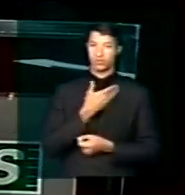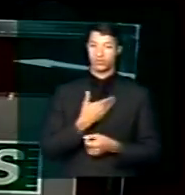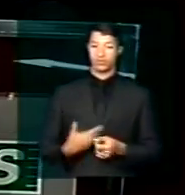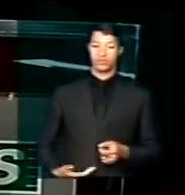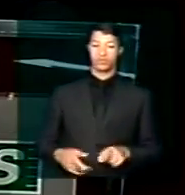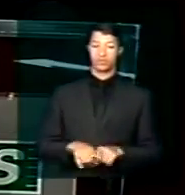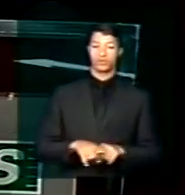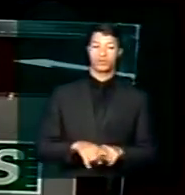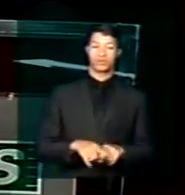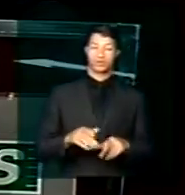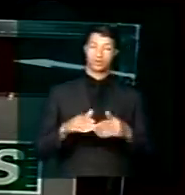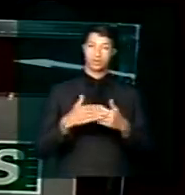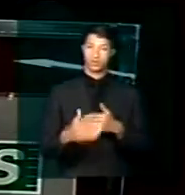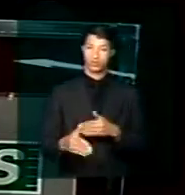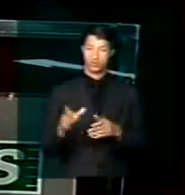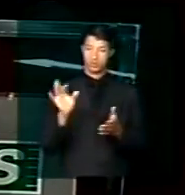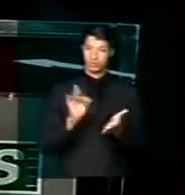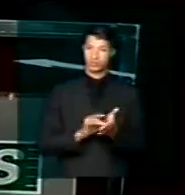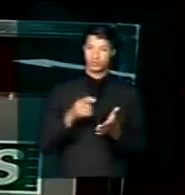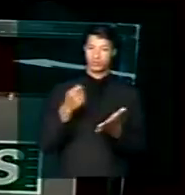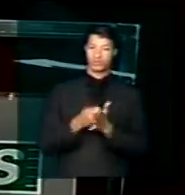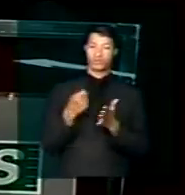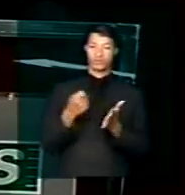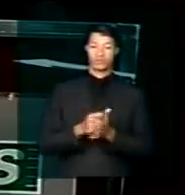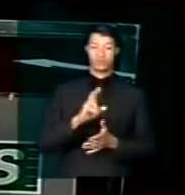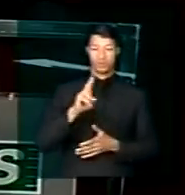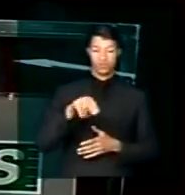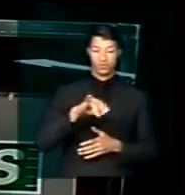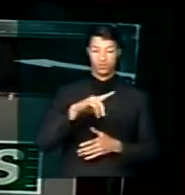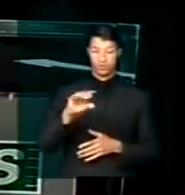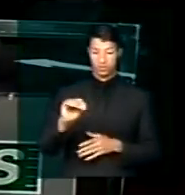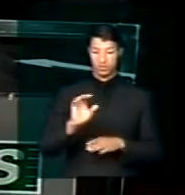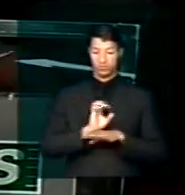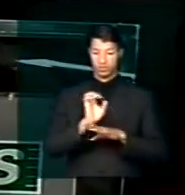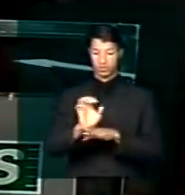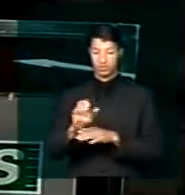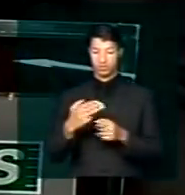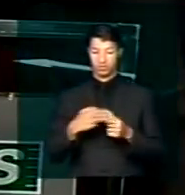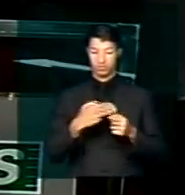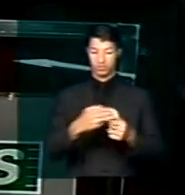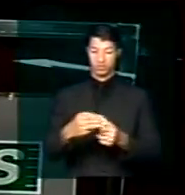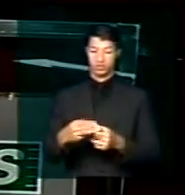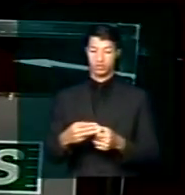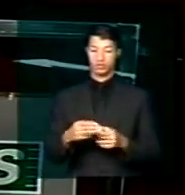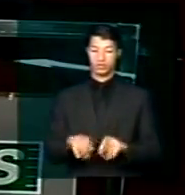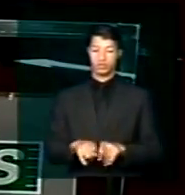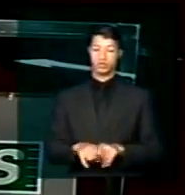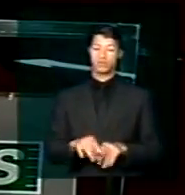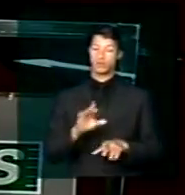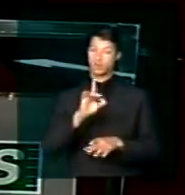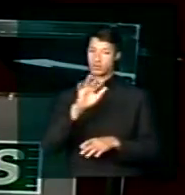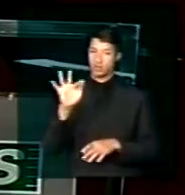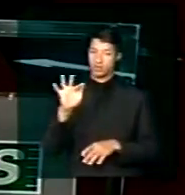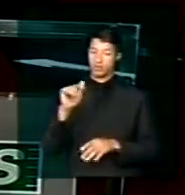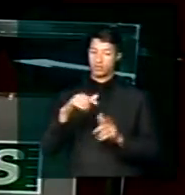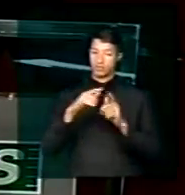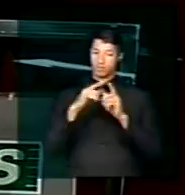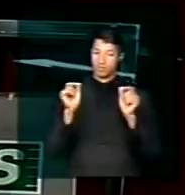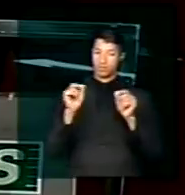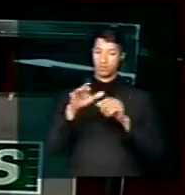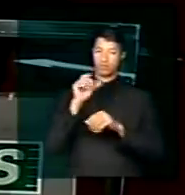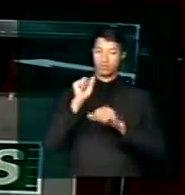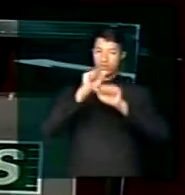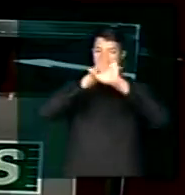e as respectivas obrigações da União, dos Estados, do município e do Distrito Federal,